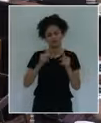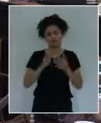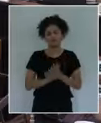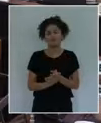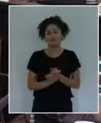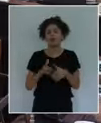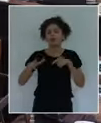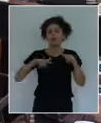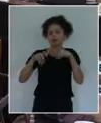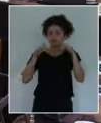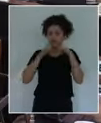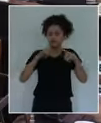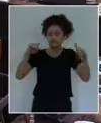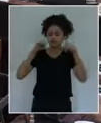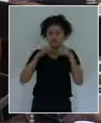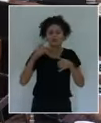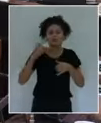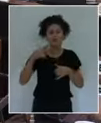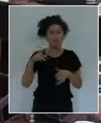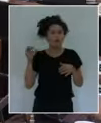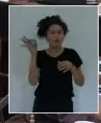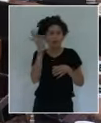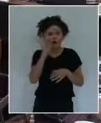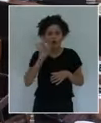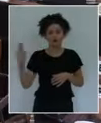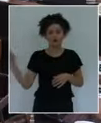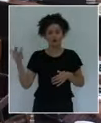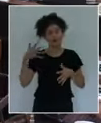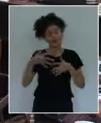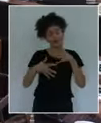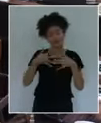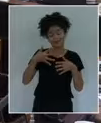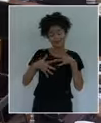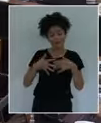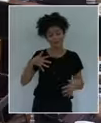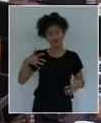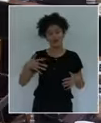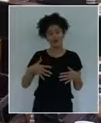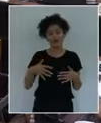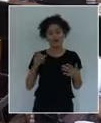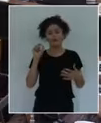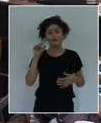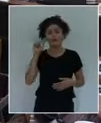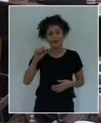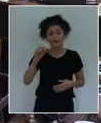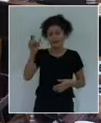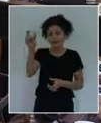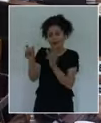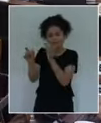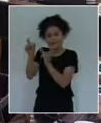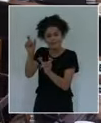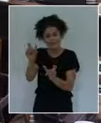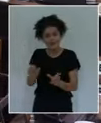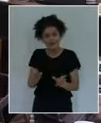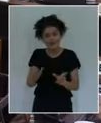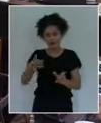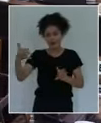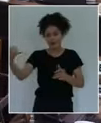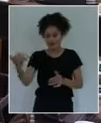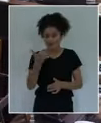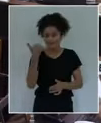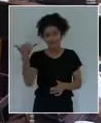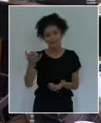de Ponte Nova foi esses aproveitadores, esses que não entendem nada, que quer aparecer, que tem muitos aqui. Não vou citar não, mas poderia até citar. Não vou citar para